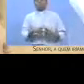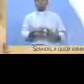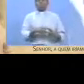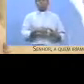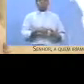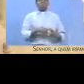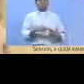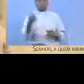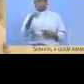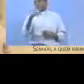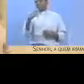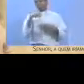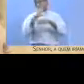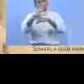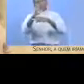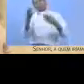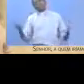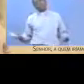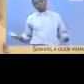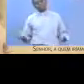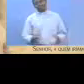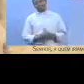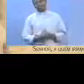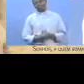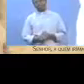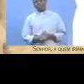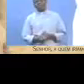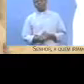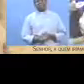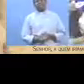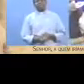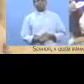bacias de plástico e nada mais. E o pior,